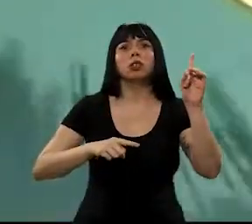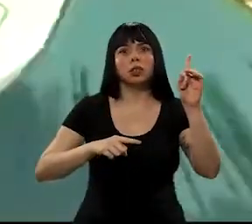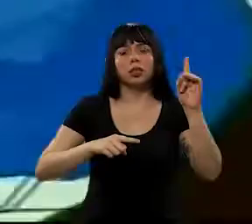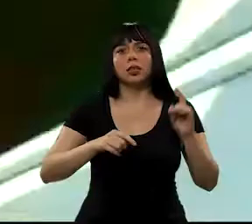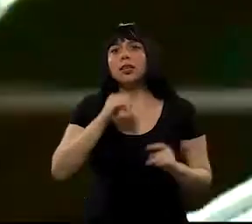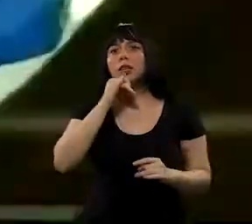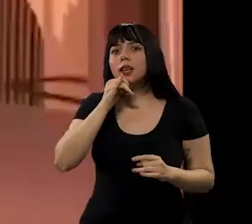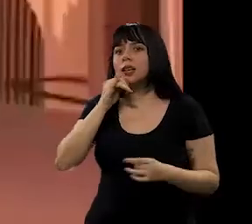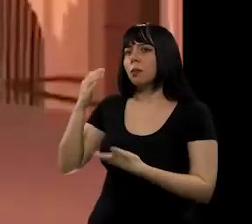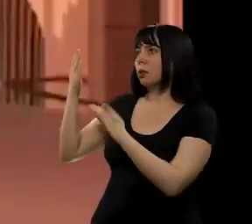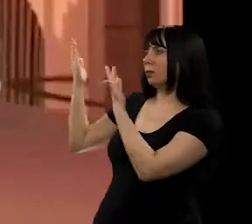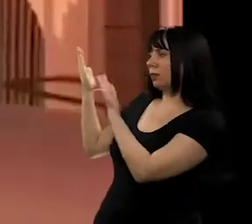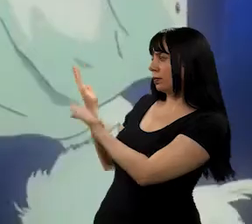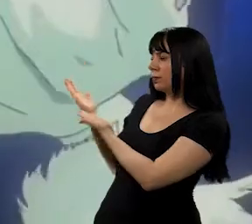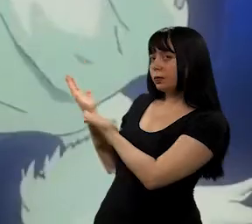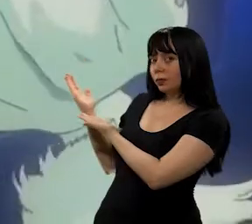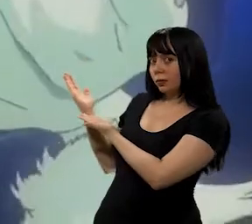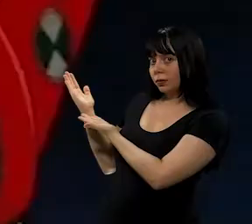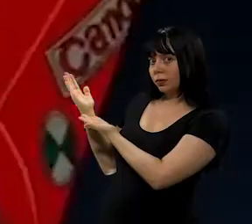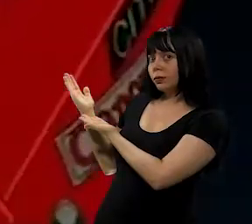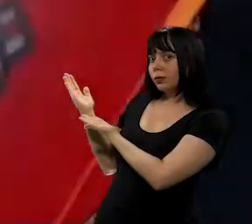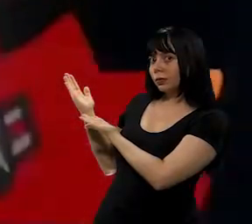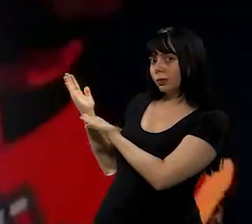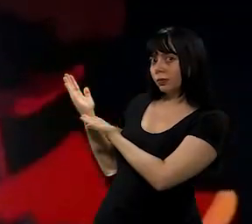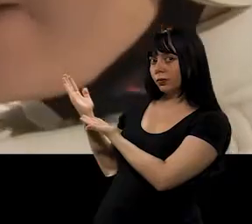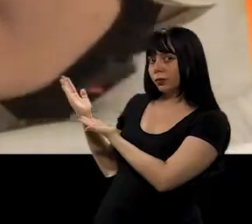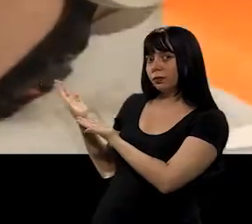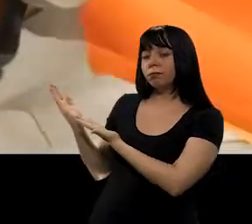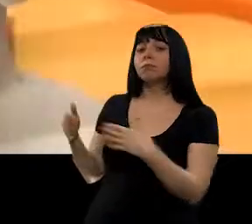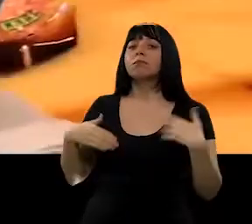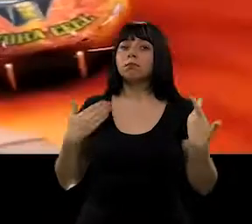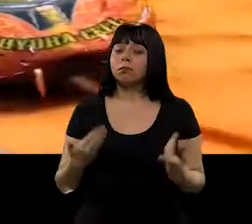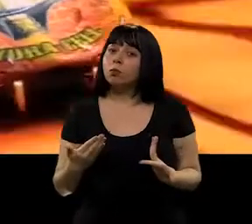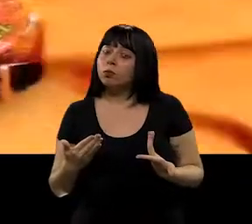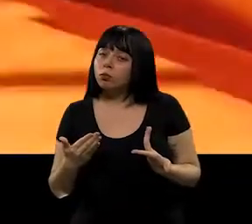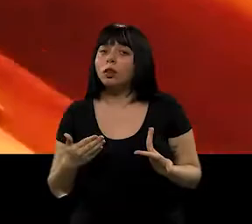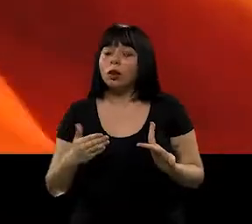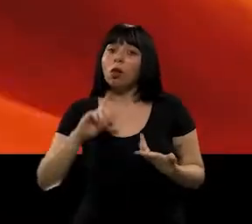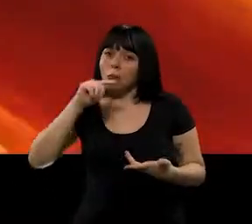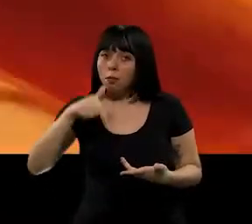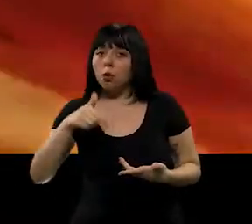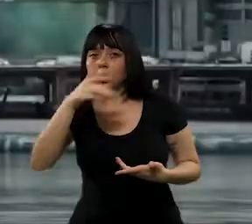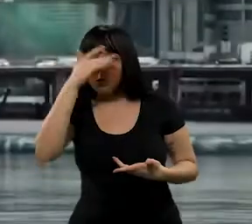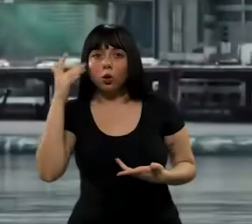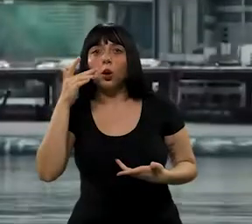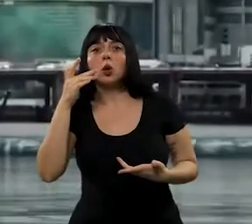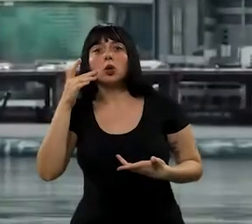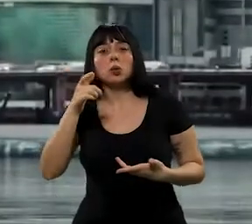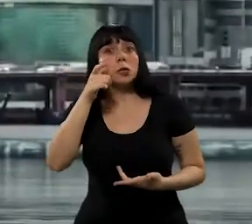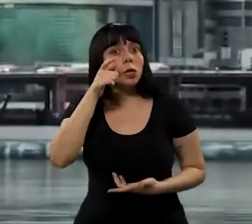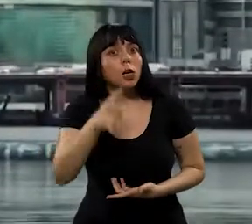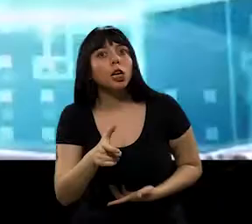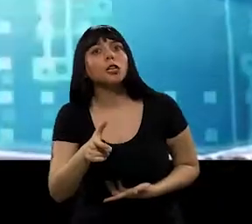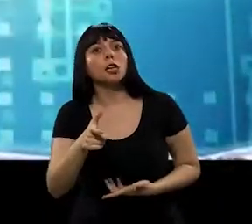clássicos, como Speed Racer, Astro Boy, Ghost in the Shell e Akira. Algo que ao longo dos anos seria reconhecido no mundo todo na medida em que